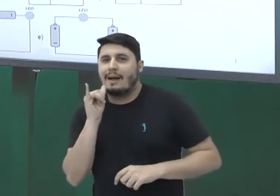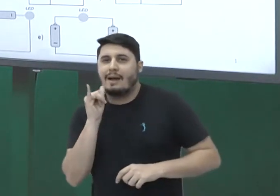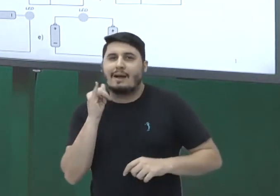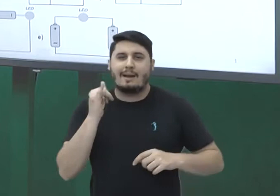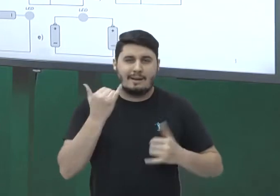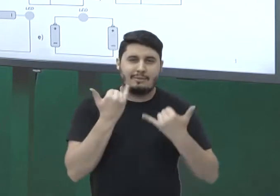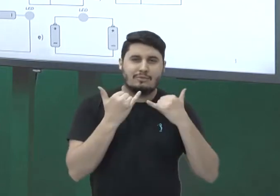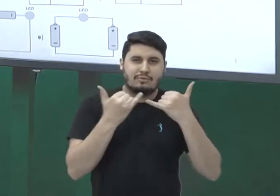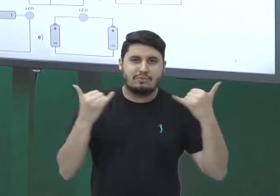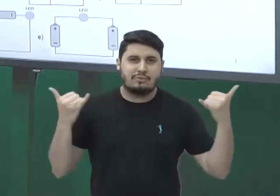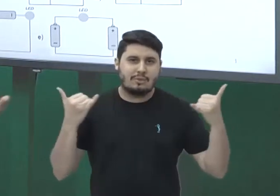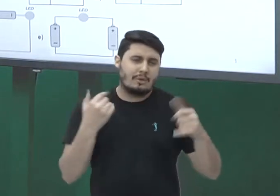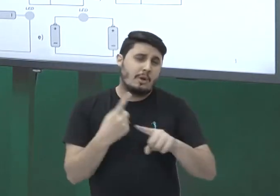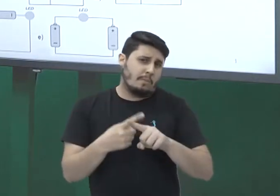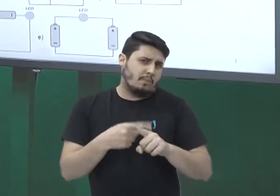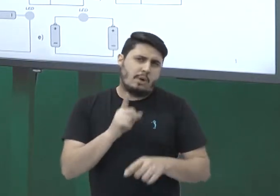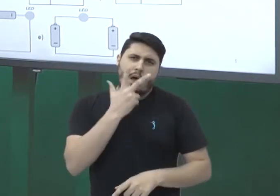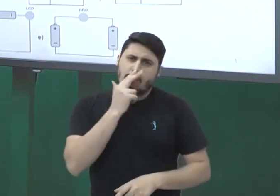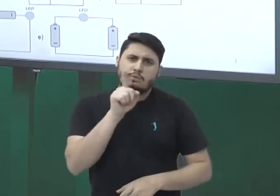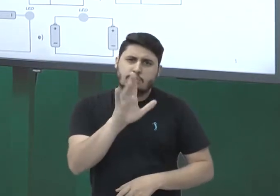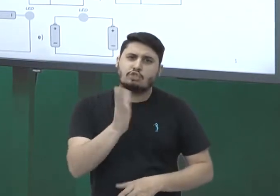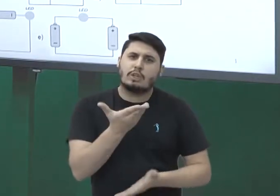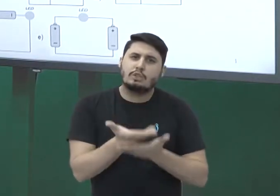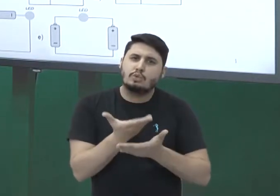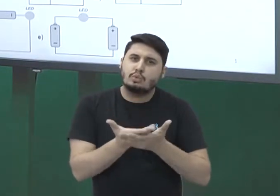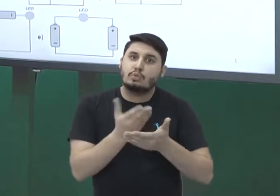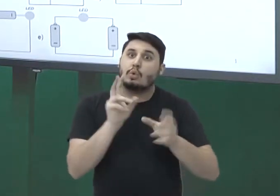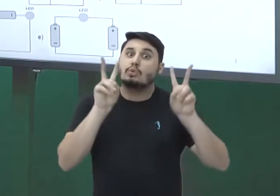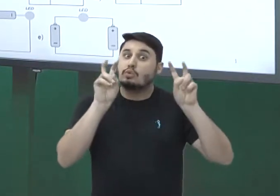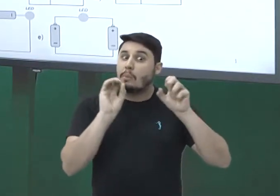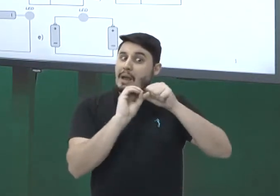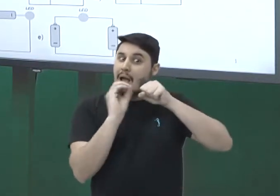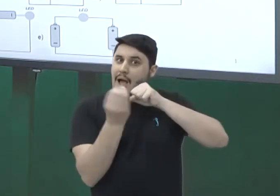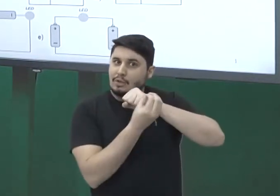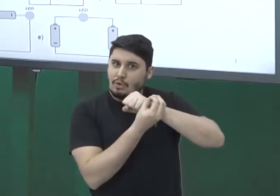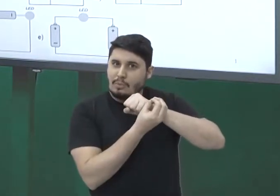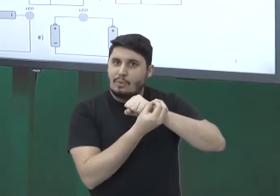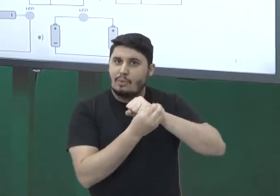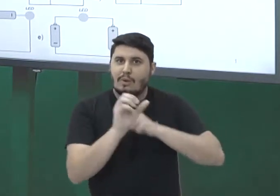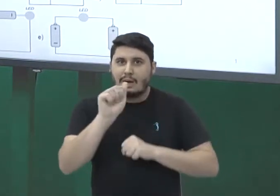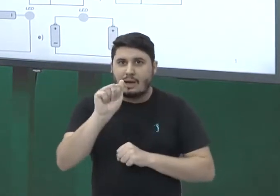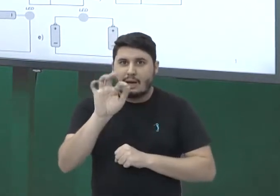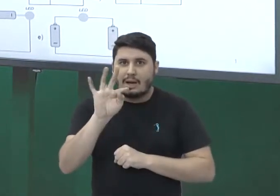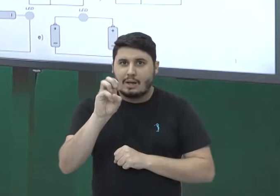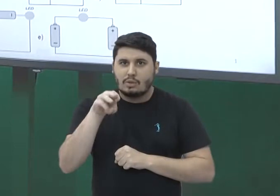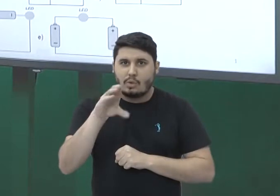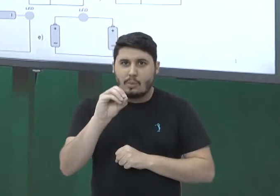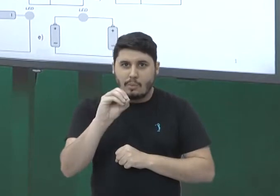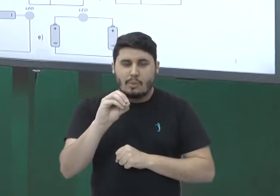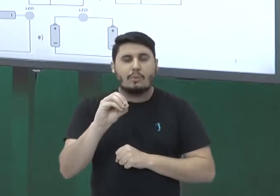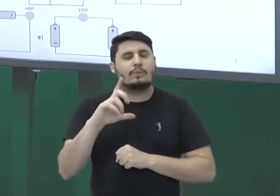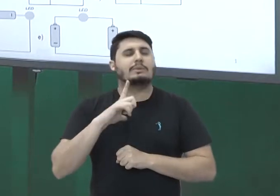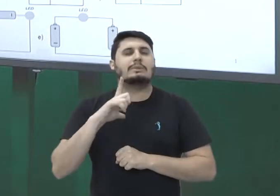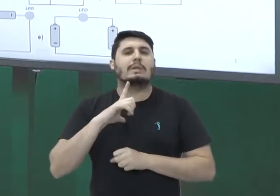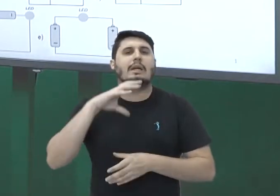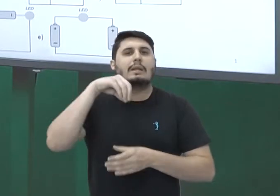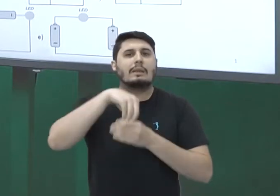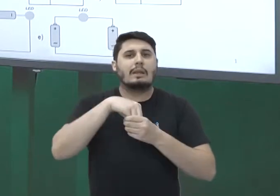da tua vida a respeito da composição atômica. Um átomo, ele é composto aí basicamente por